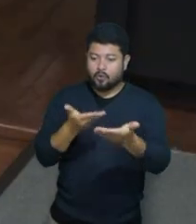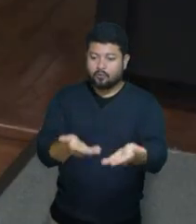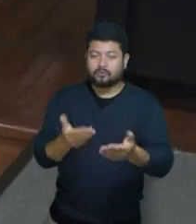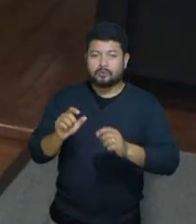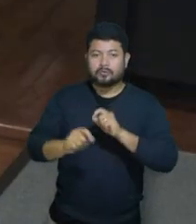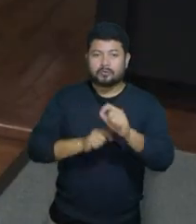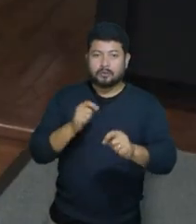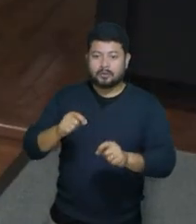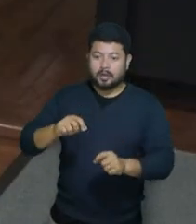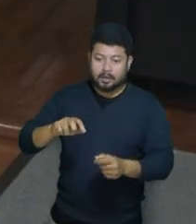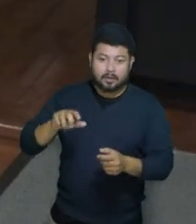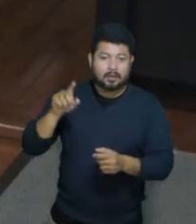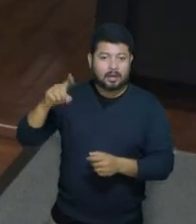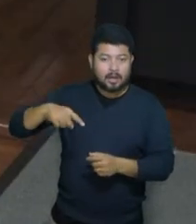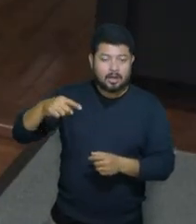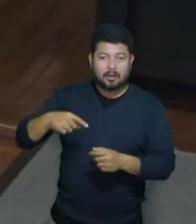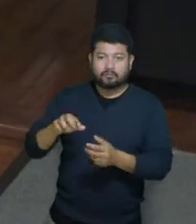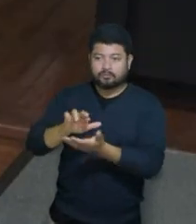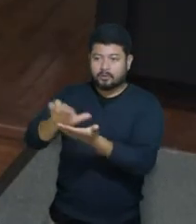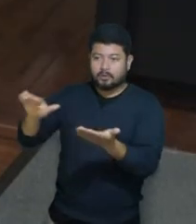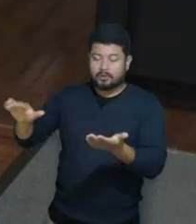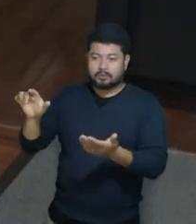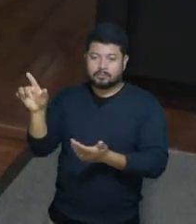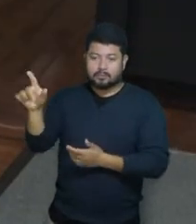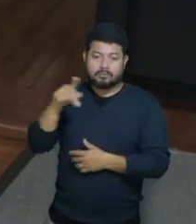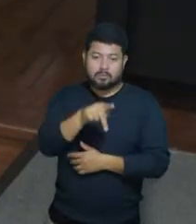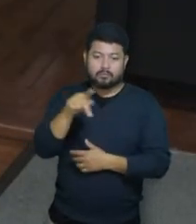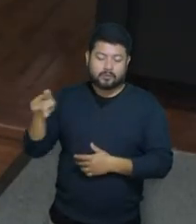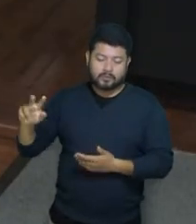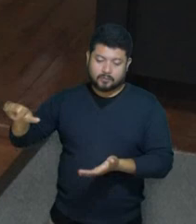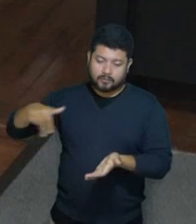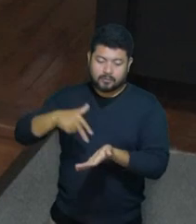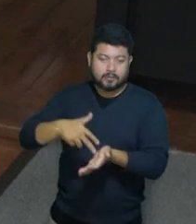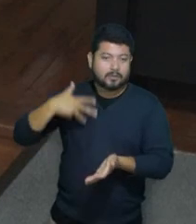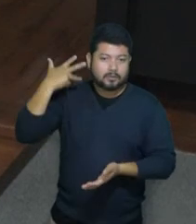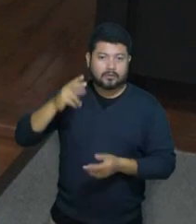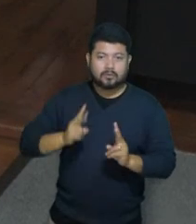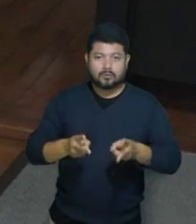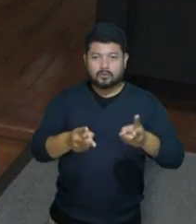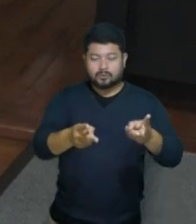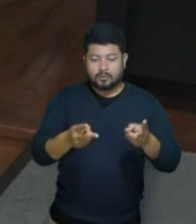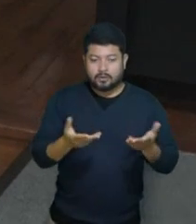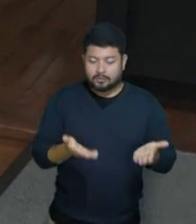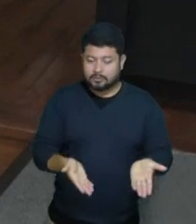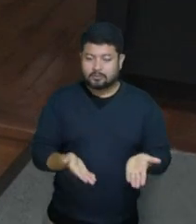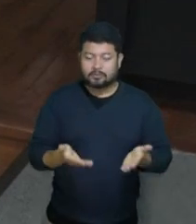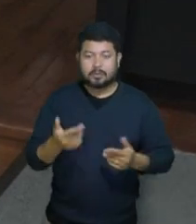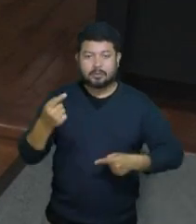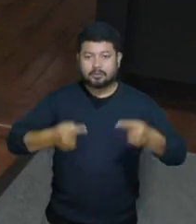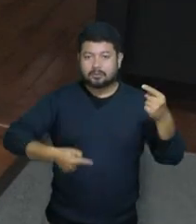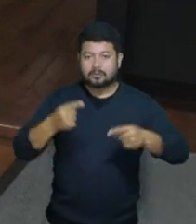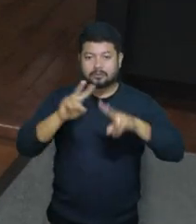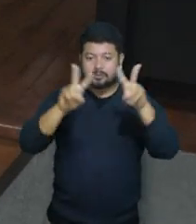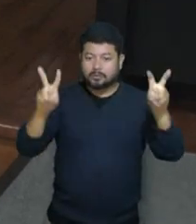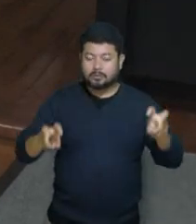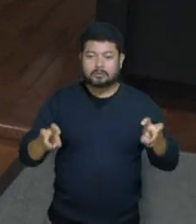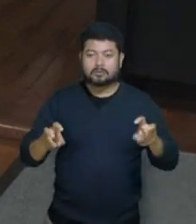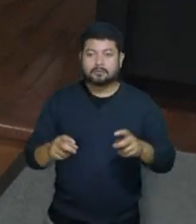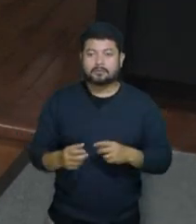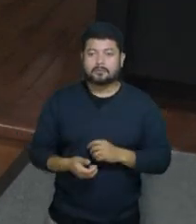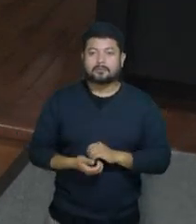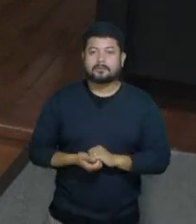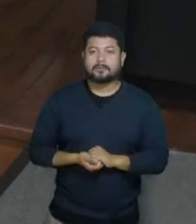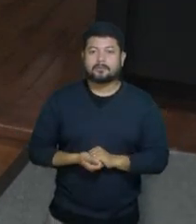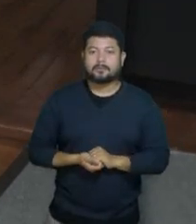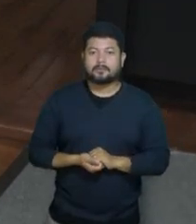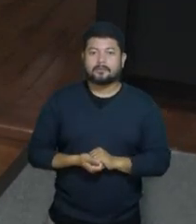palestras, para começar essa conversa também, né? Será isso é uma primeira conversa. É. E aí vocês está